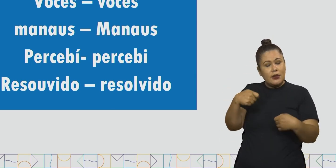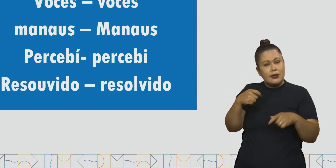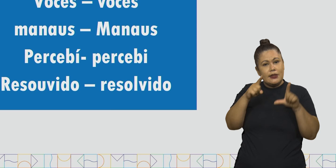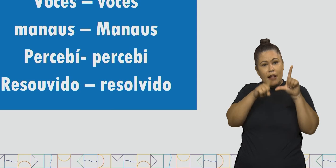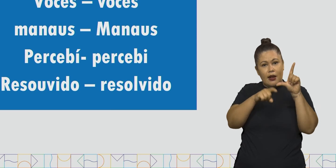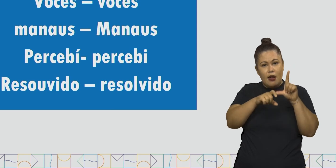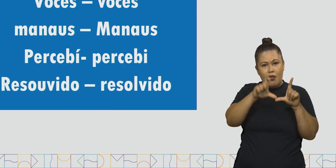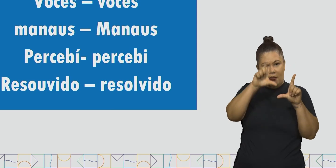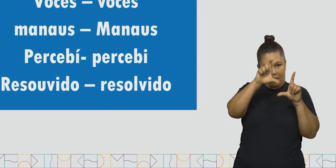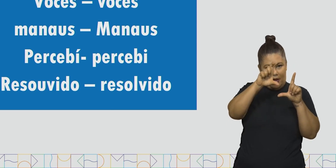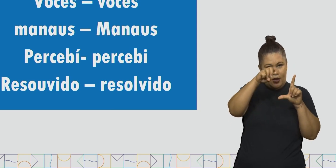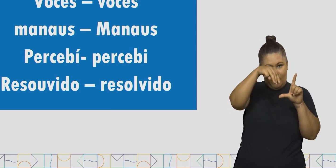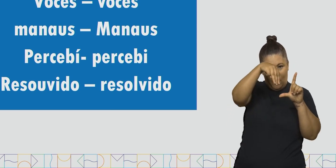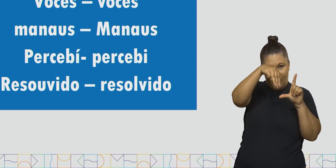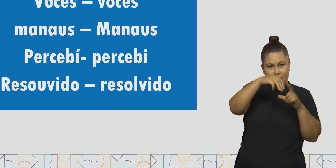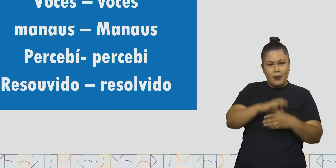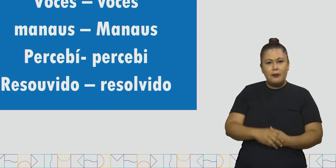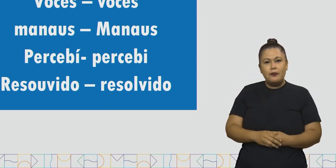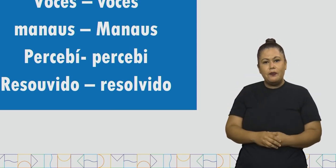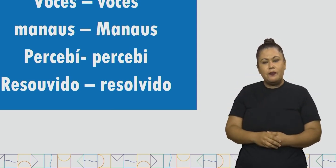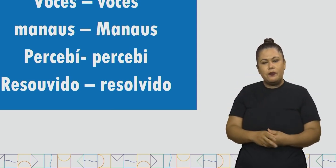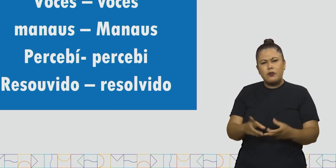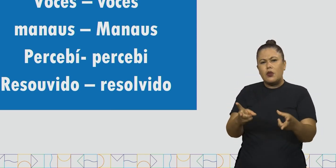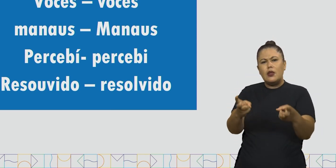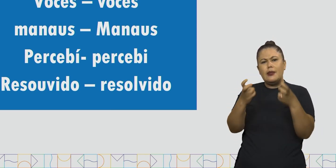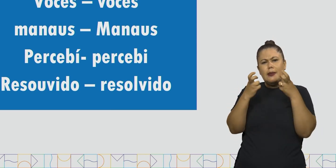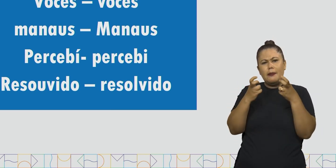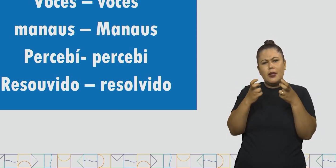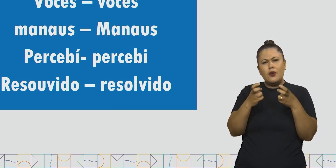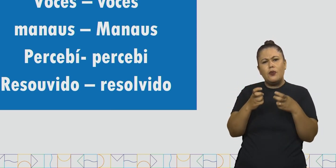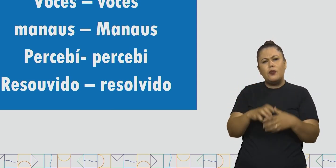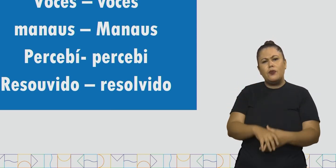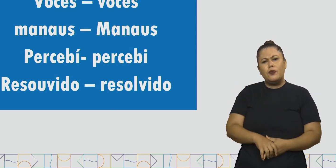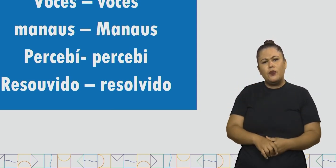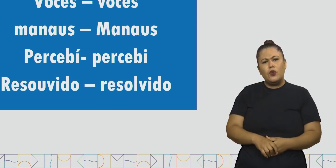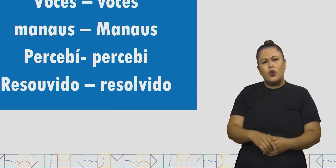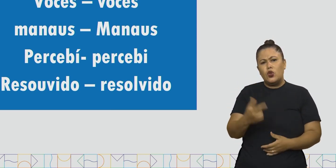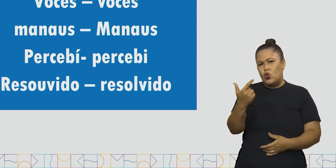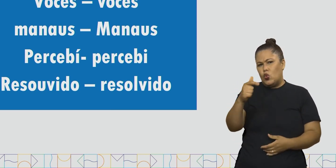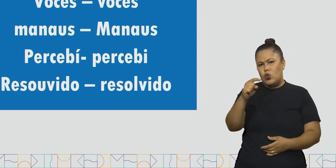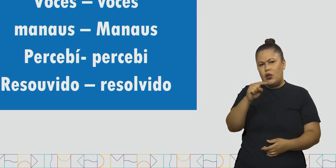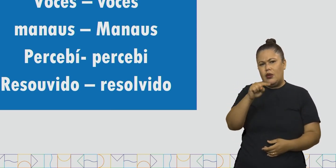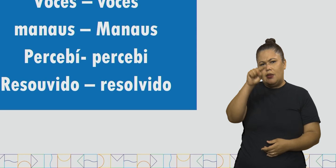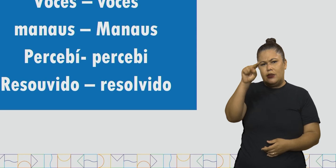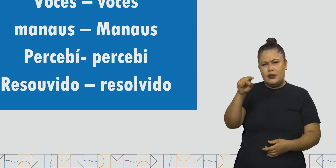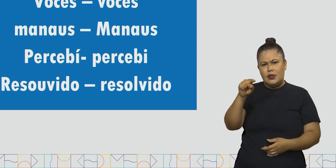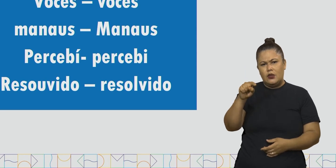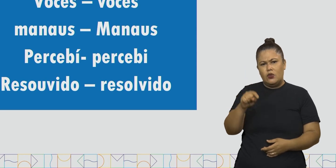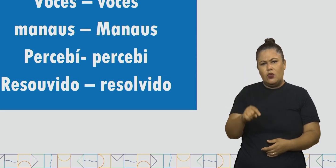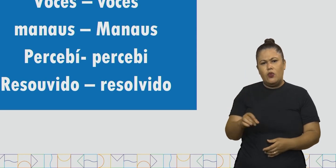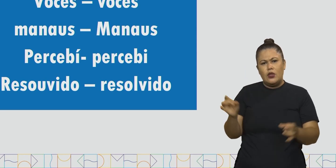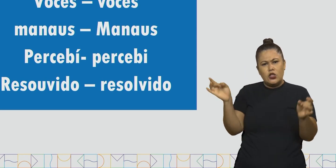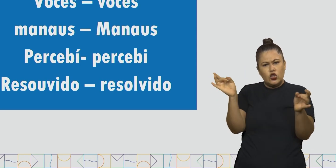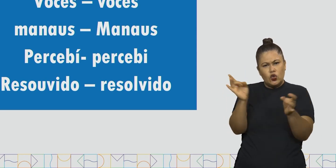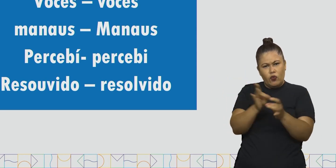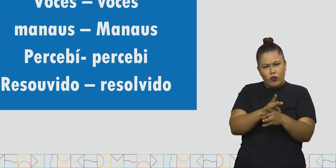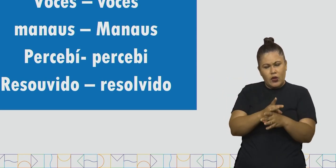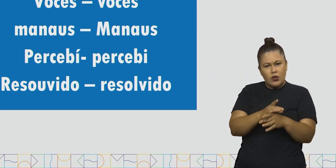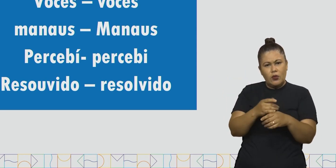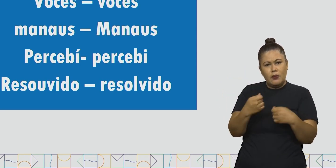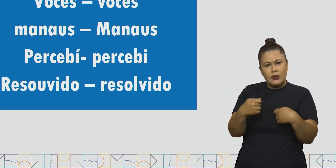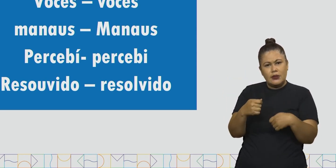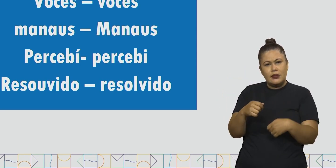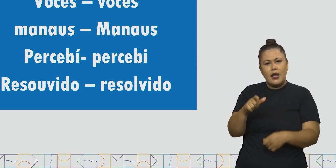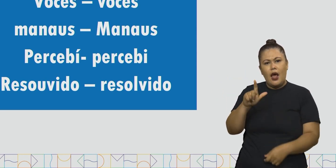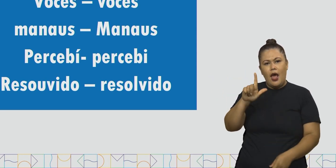ser escrita com letra maiúscula. Percebi, não há acento. E resolvido se